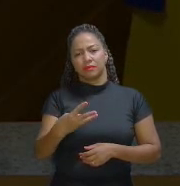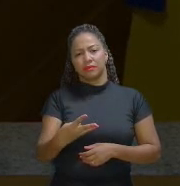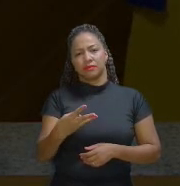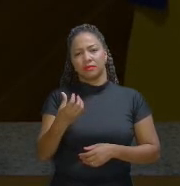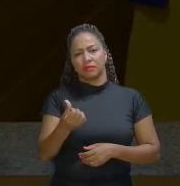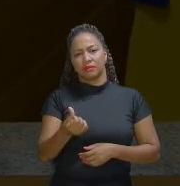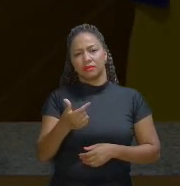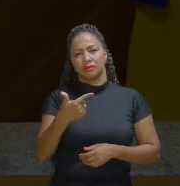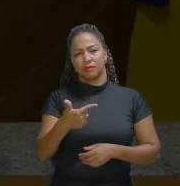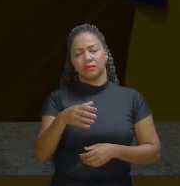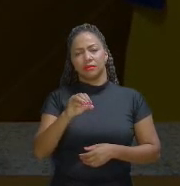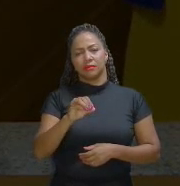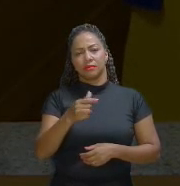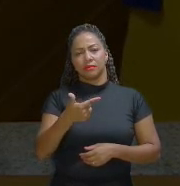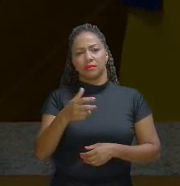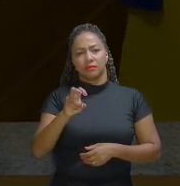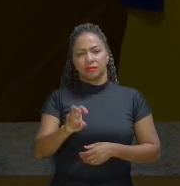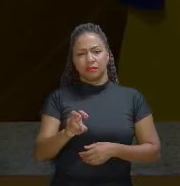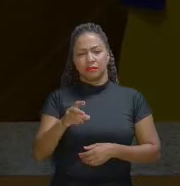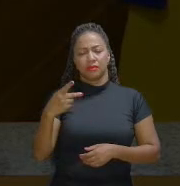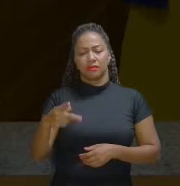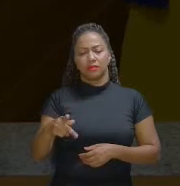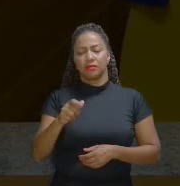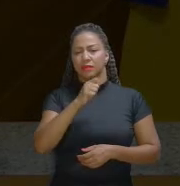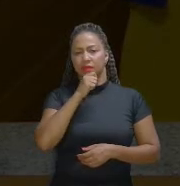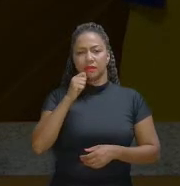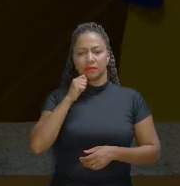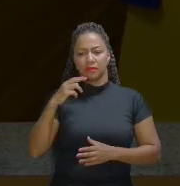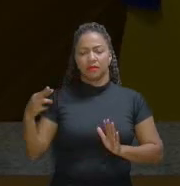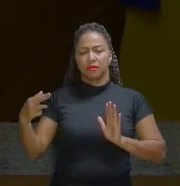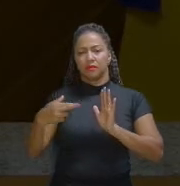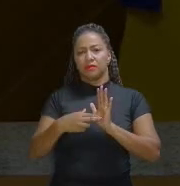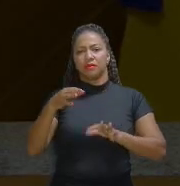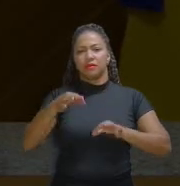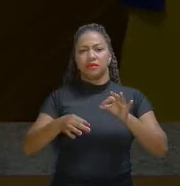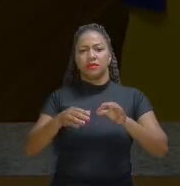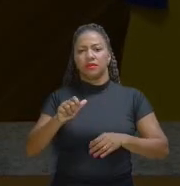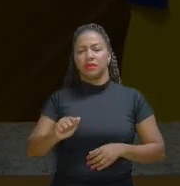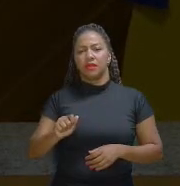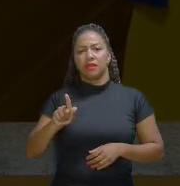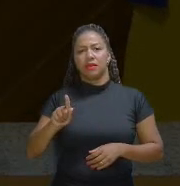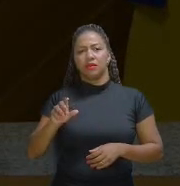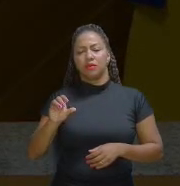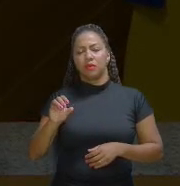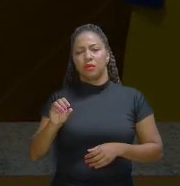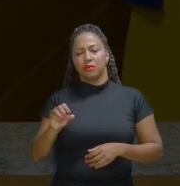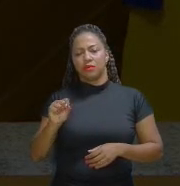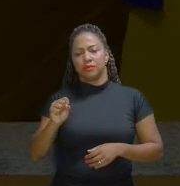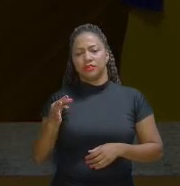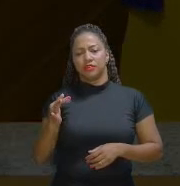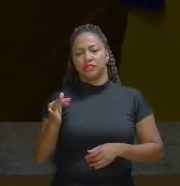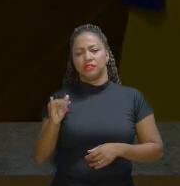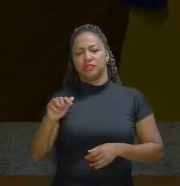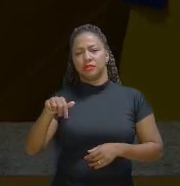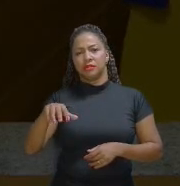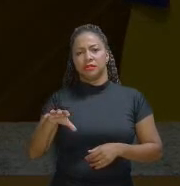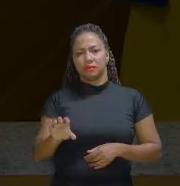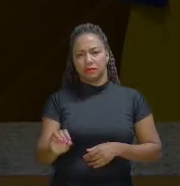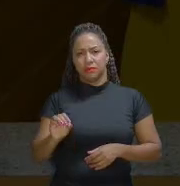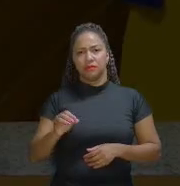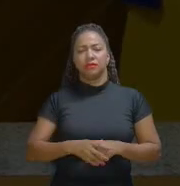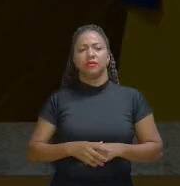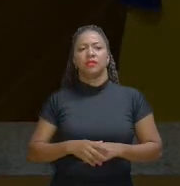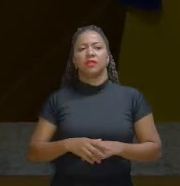06.036 de 2025. A origem é Macapá, o relator é o juiz Agostino Silvério, interessado é Partido Socialista